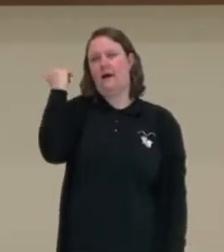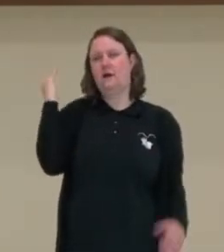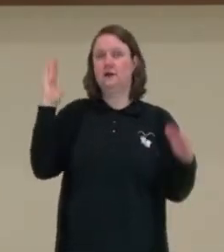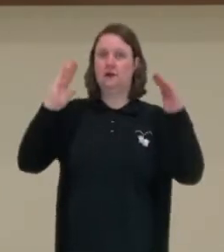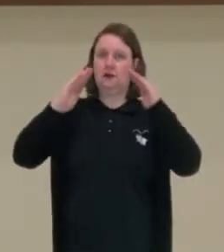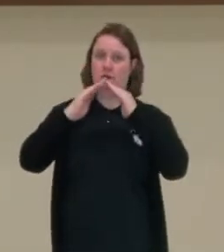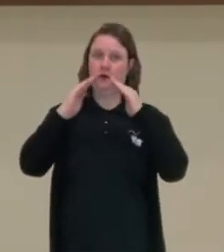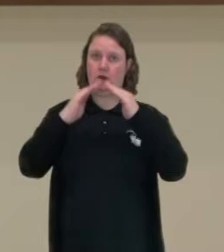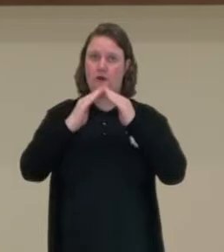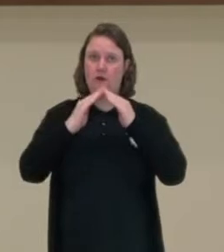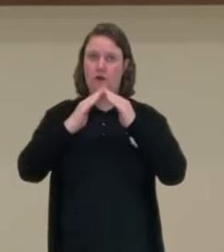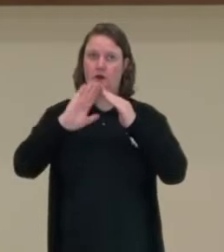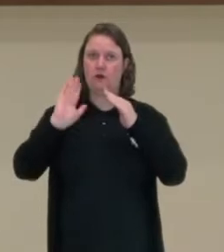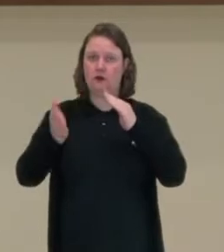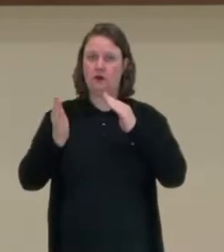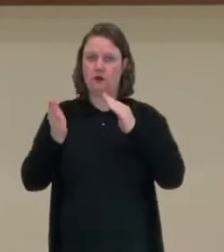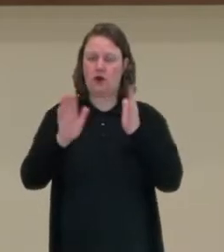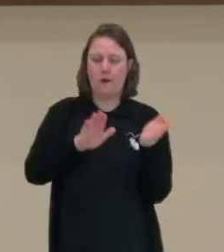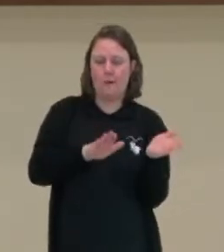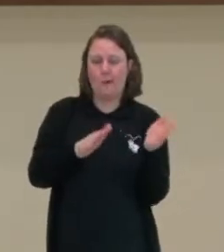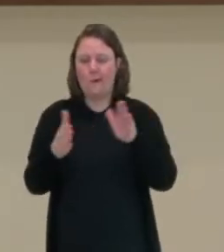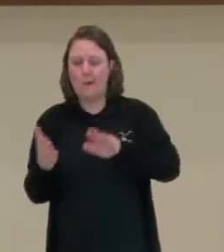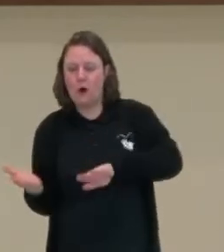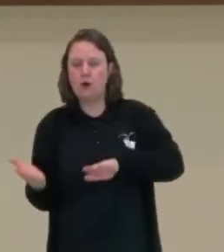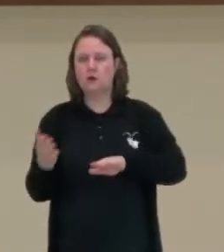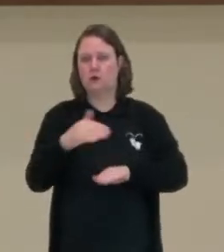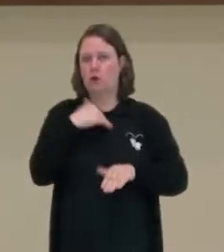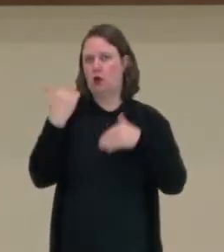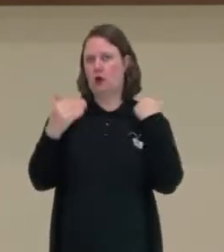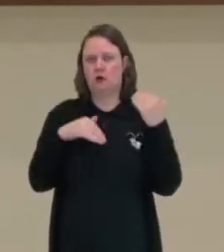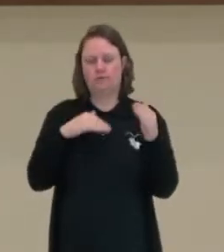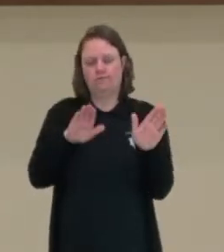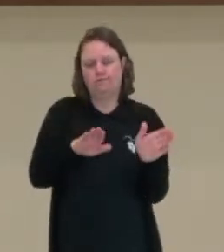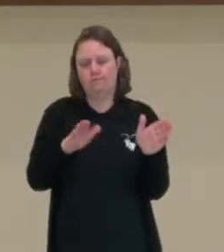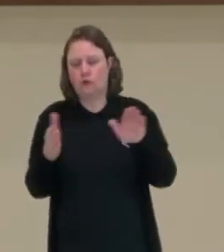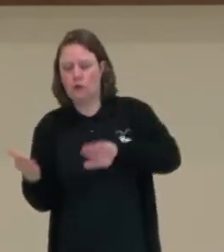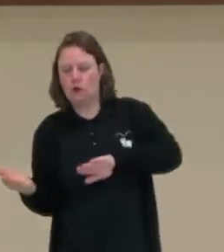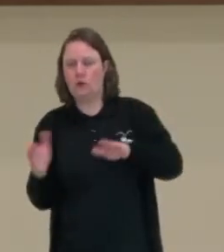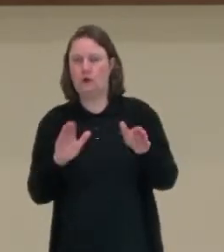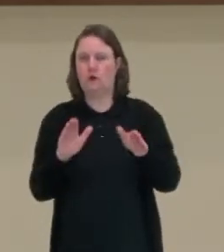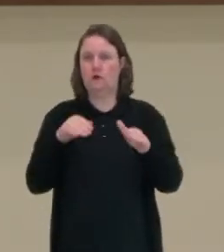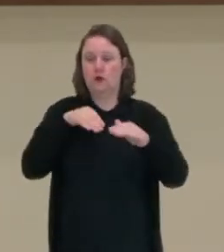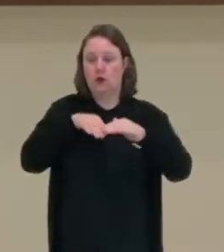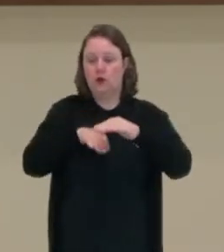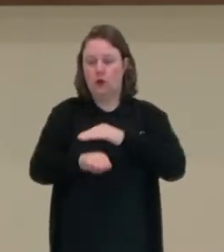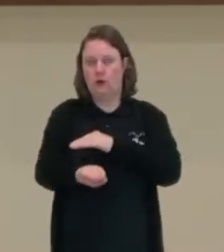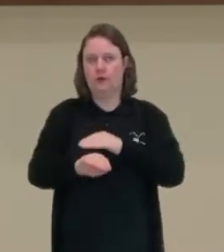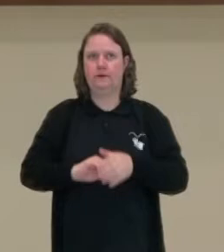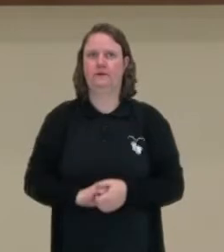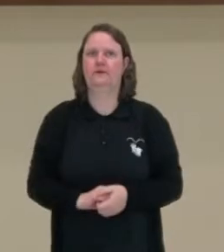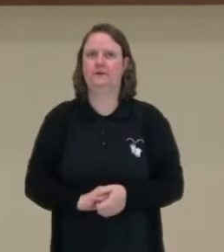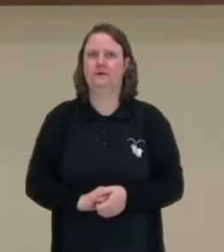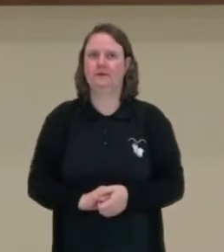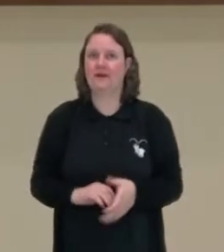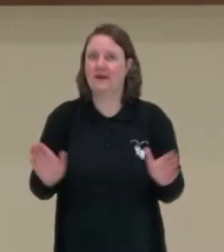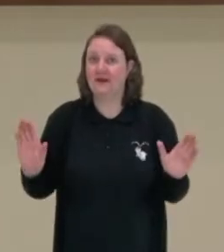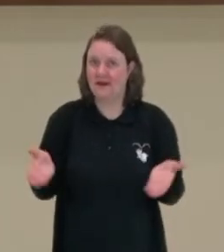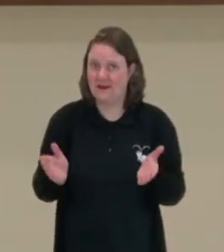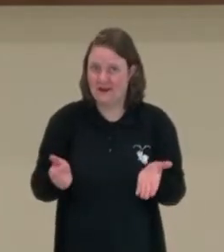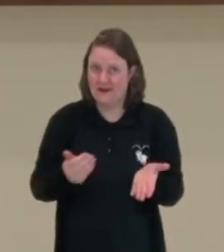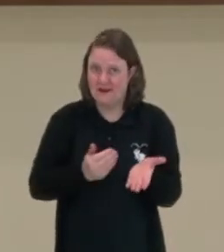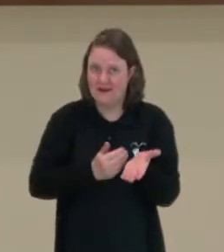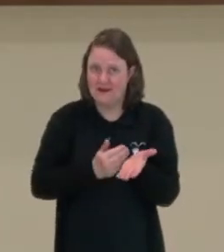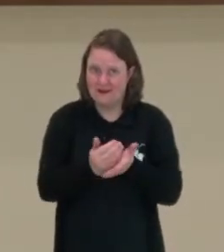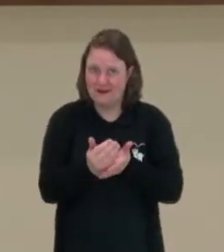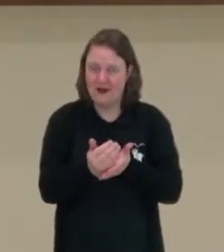já enterrava-se as pessoas, os egípcios, dentro destes locais. Vamos então fazer